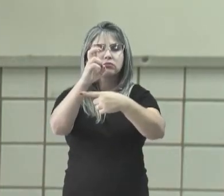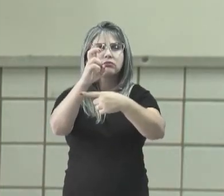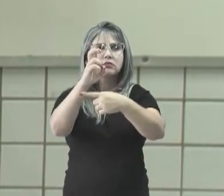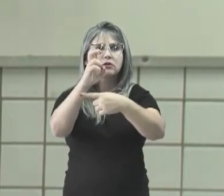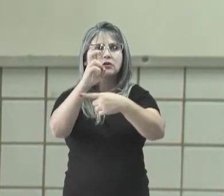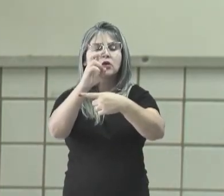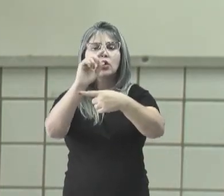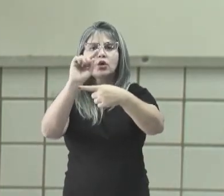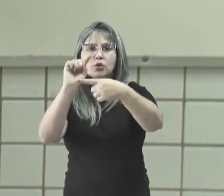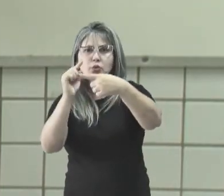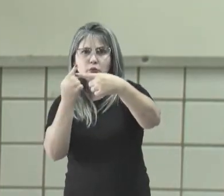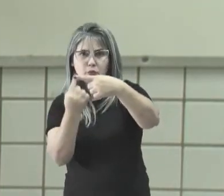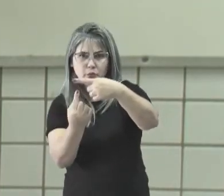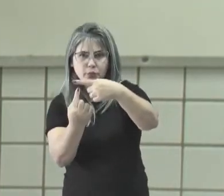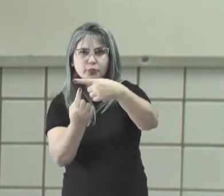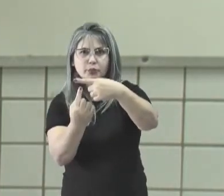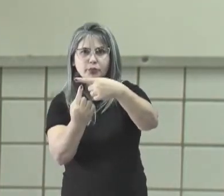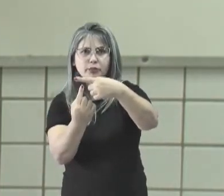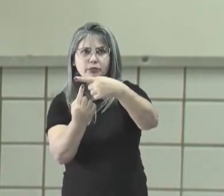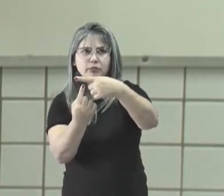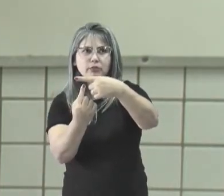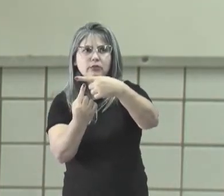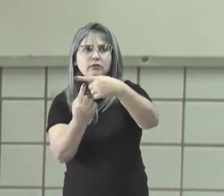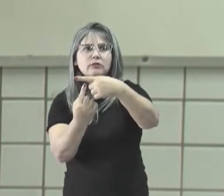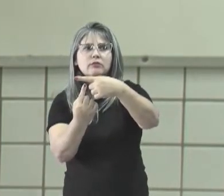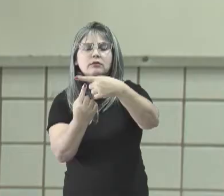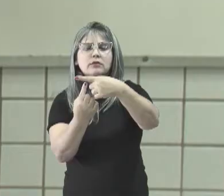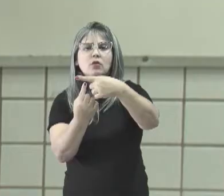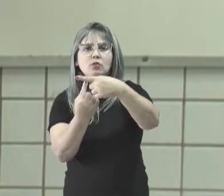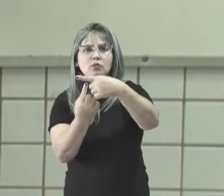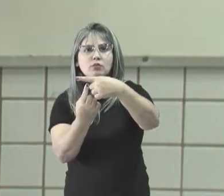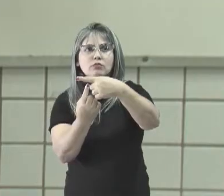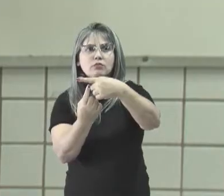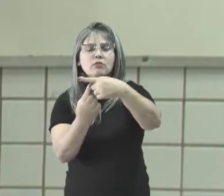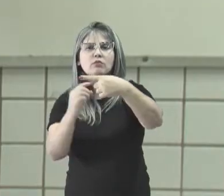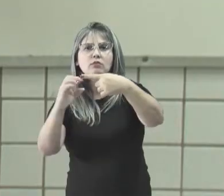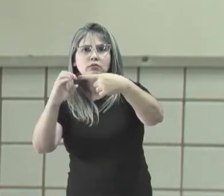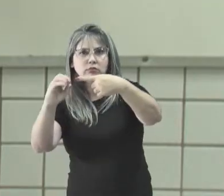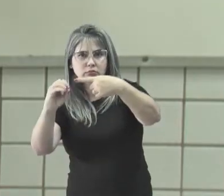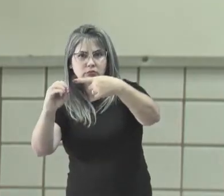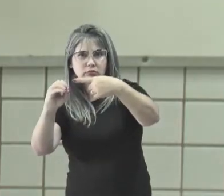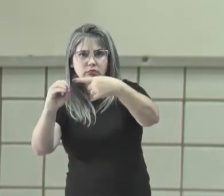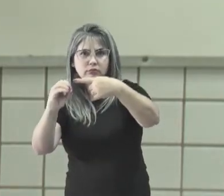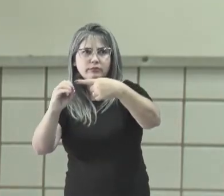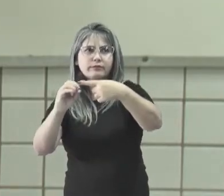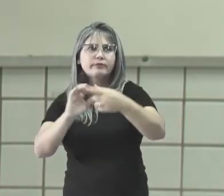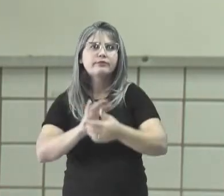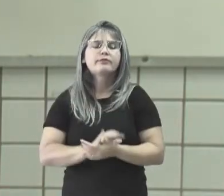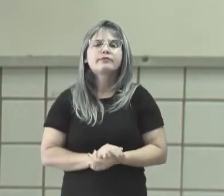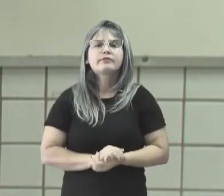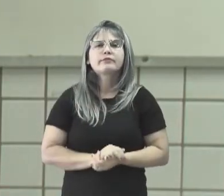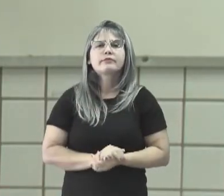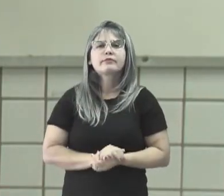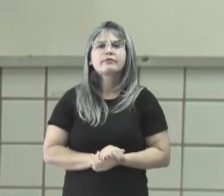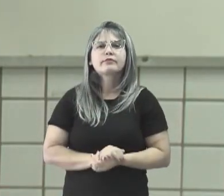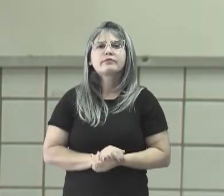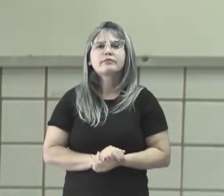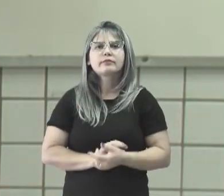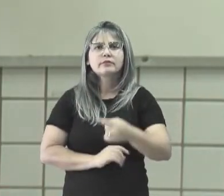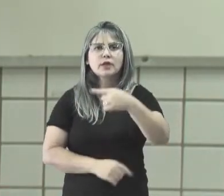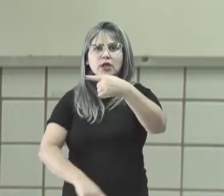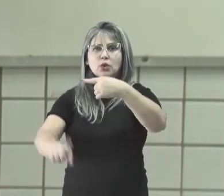1, seguido da quantidade de casas decimais desse número. Como só tem um número, um algarismo após a vírgula, então coloca um zero. Então fica